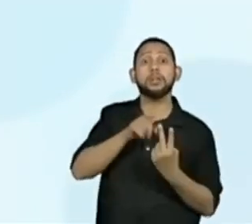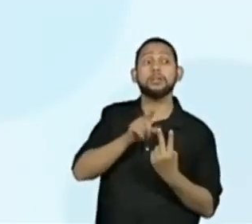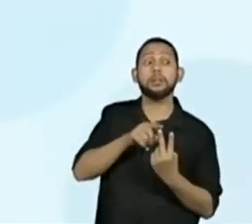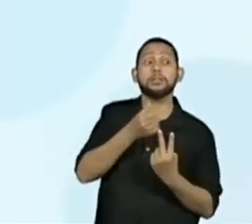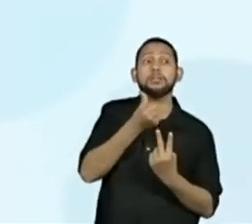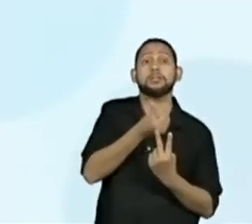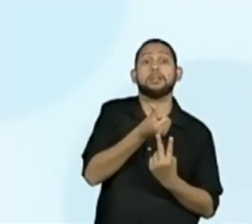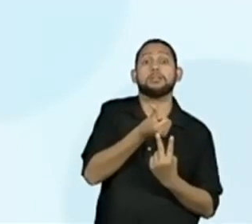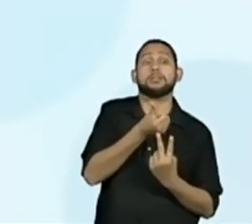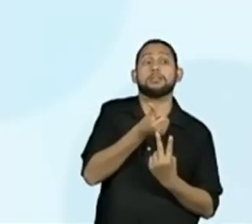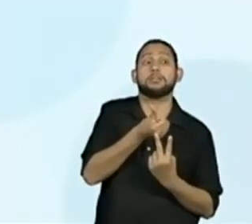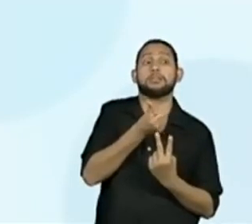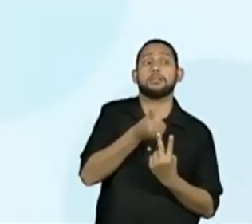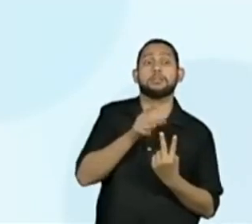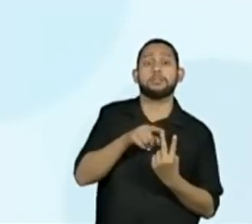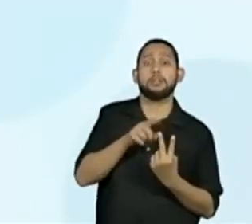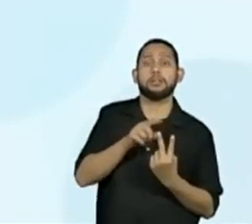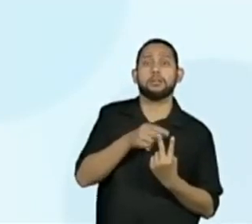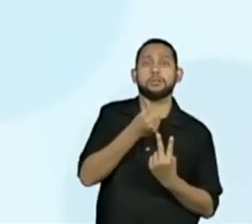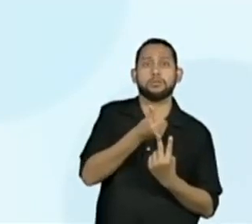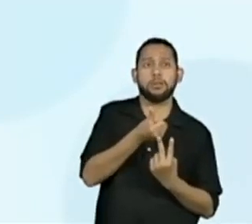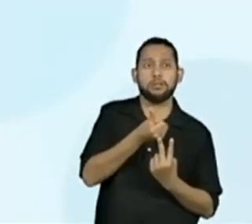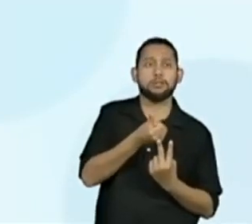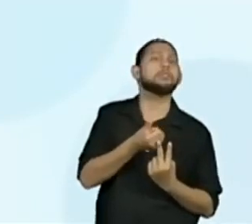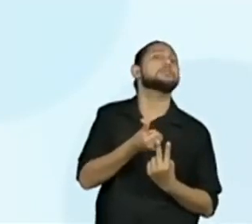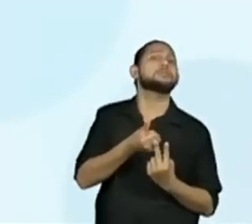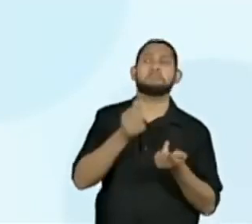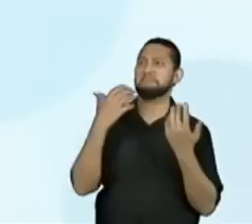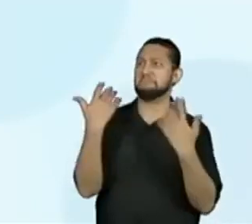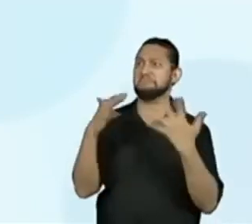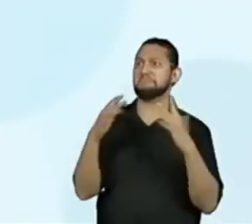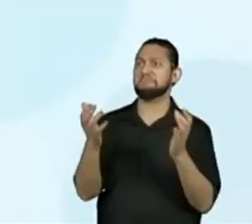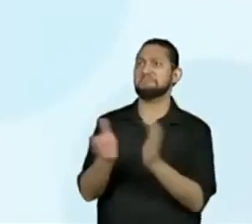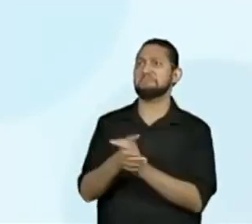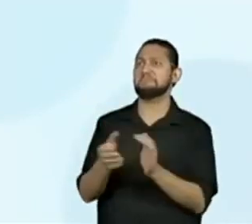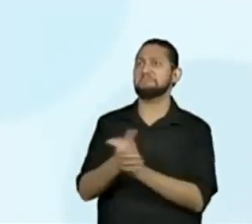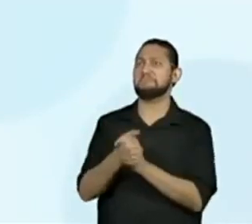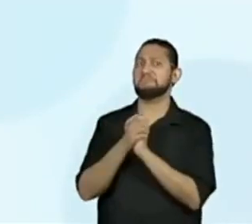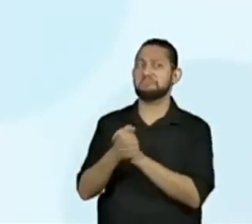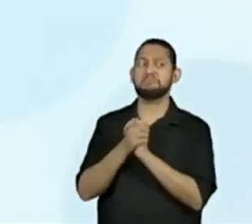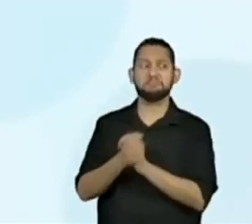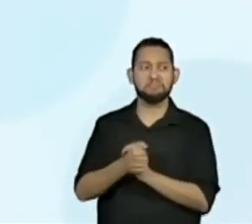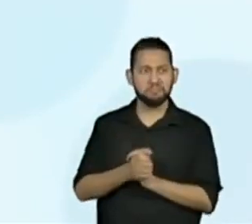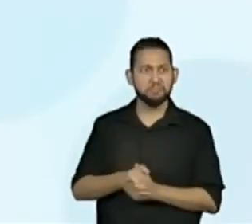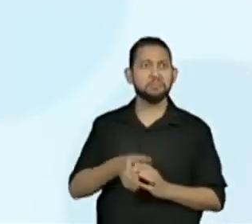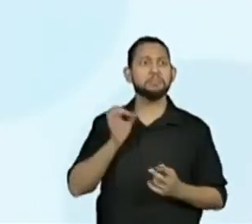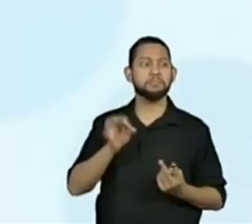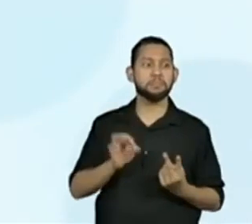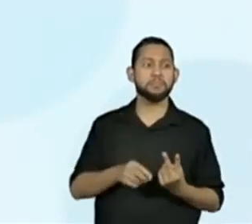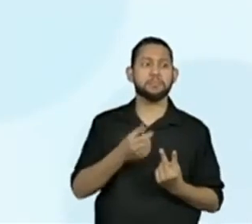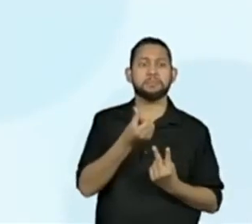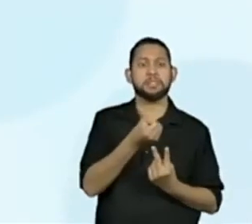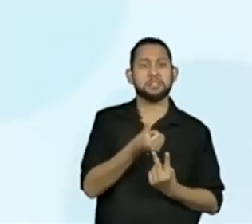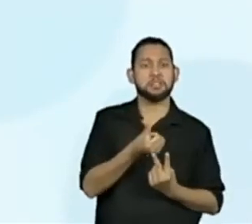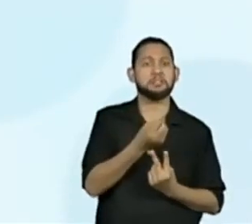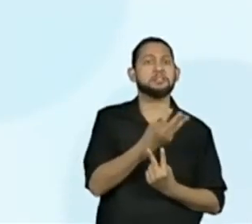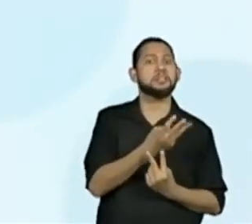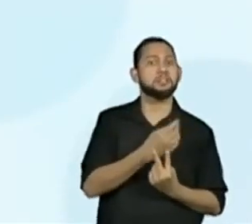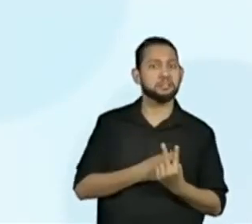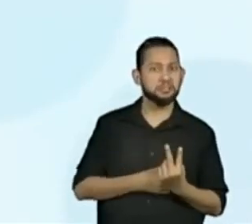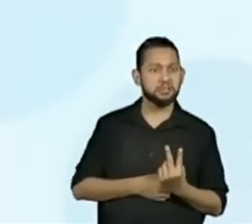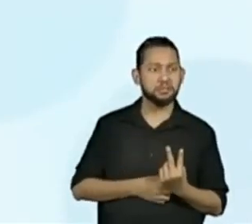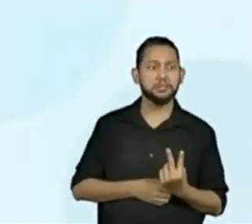com 6 dezenas? Olha, muito bom. Já estão apontando também. É o 63, exatamente. A